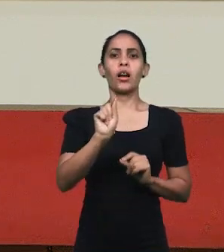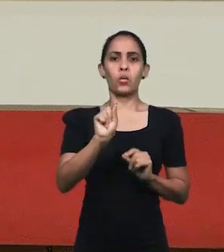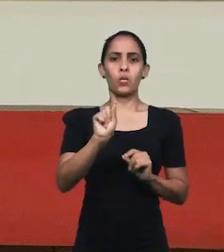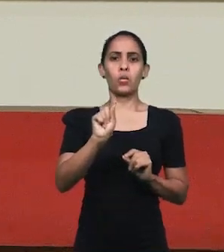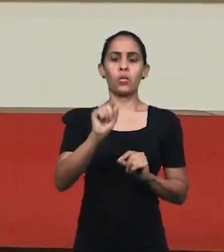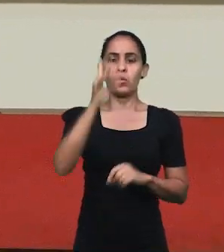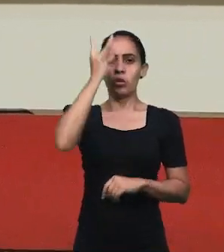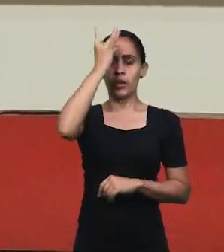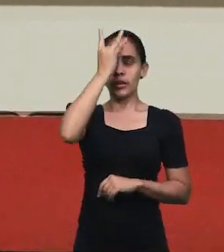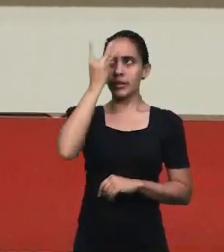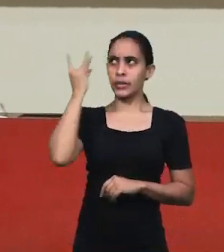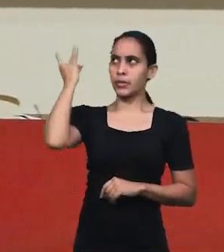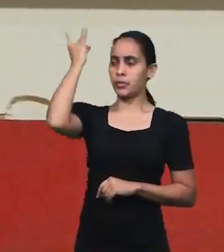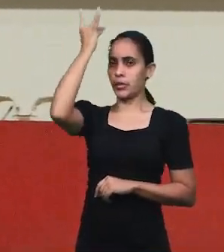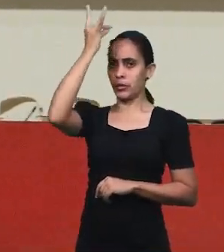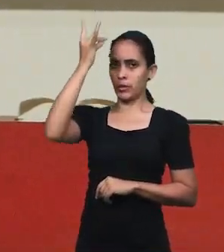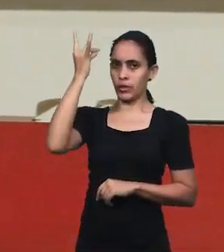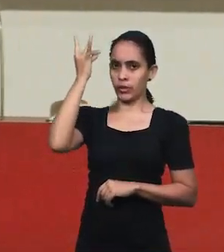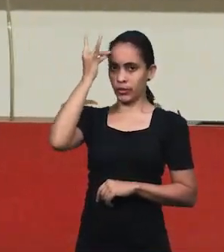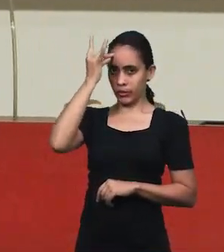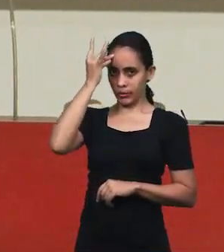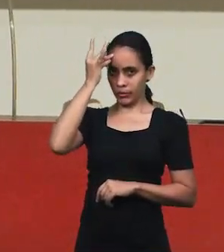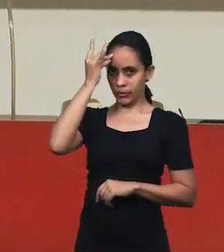E Ele ia dar o seu Espírito Santo.